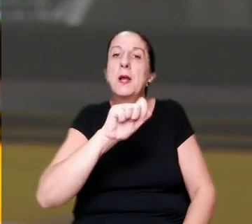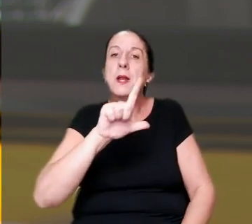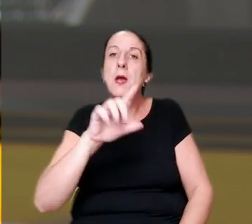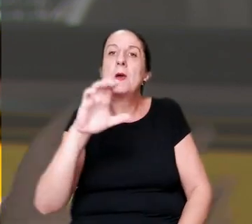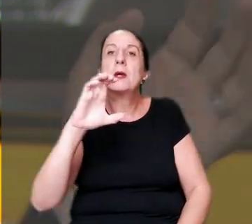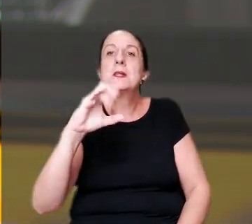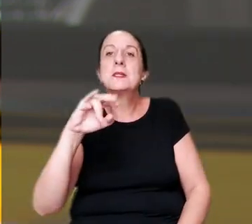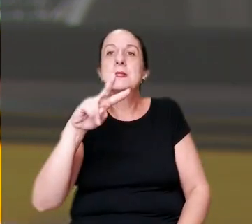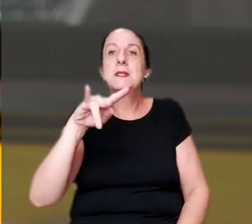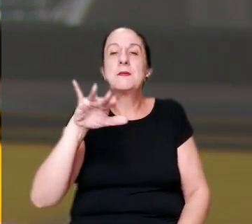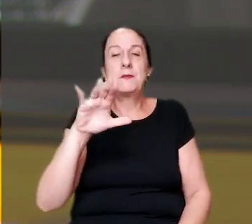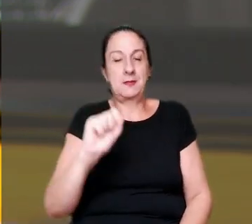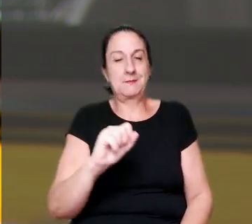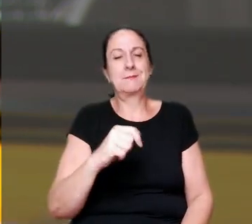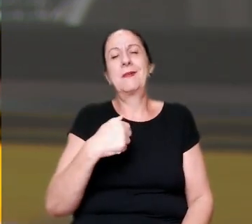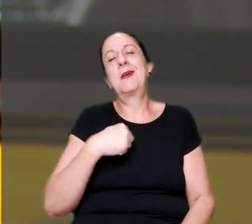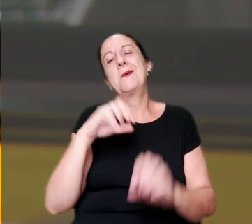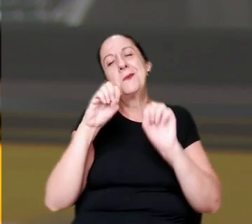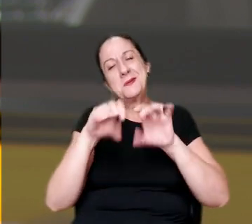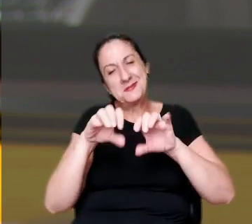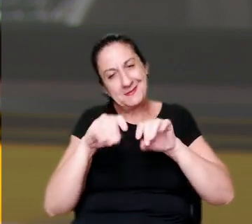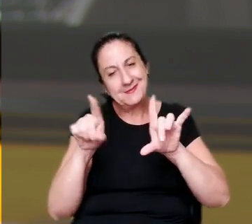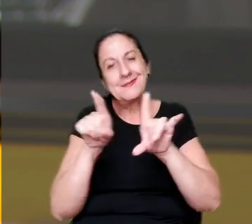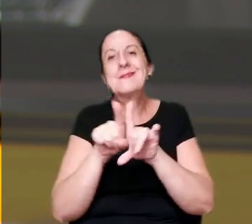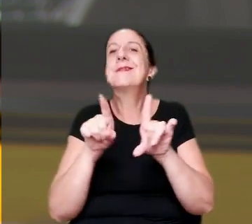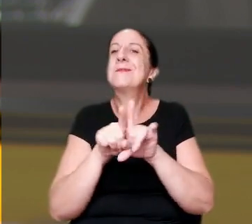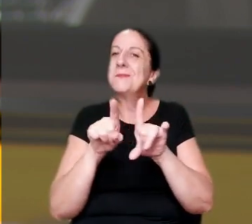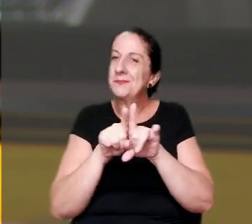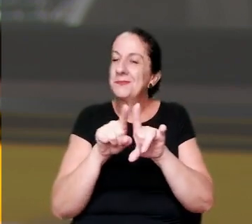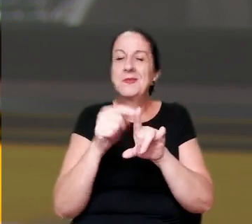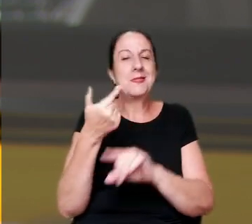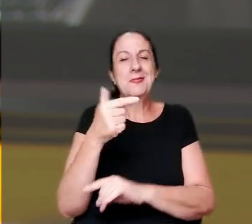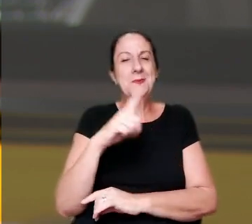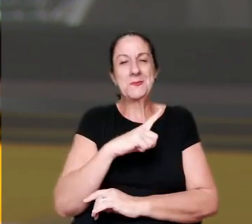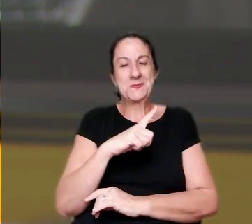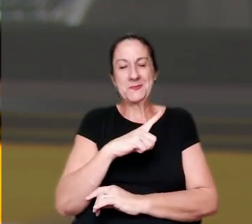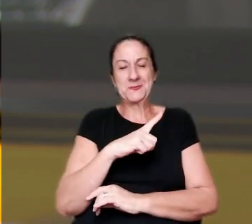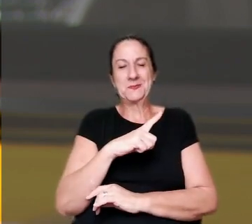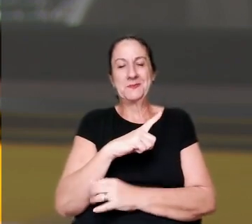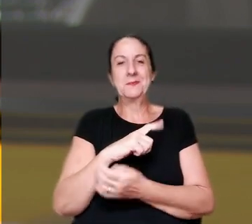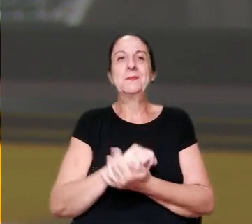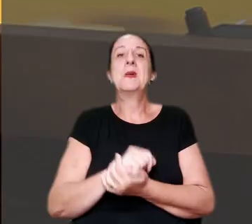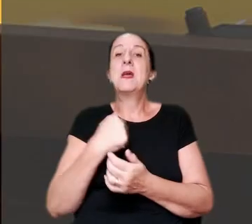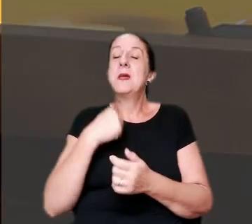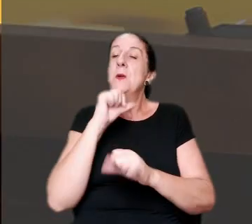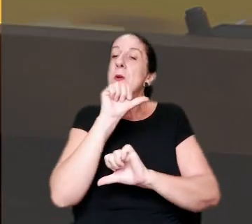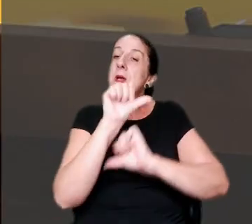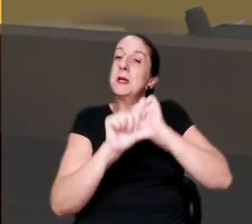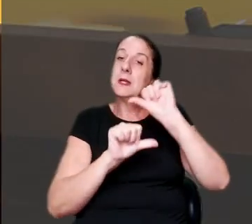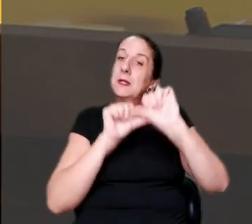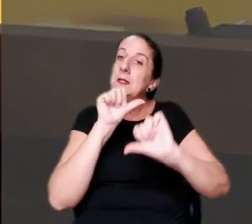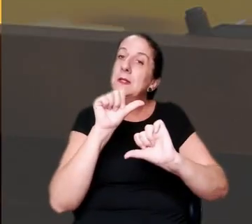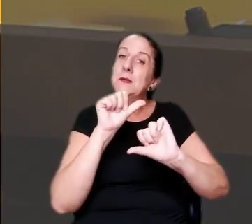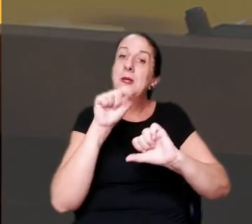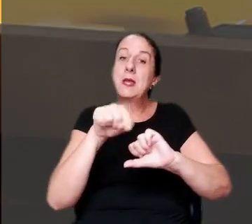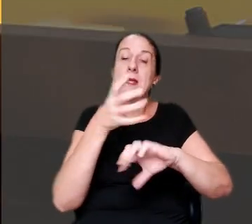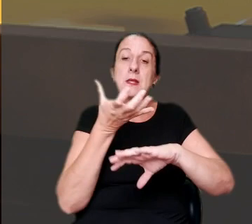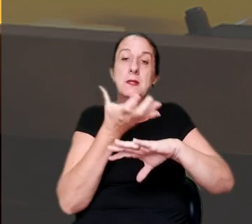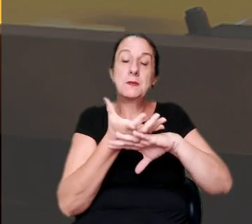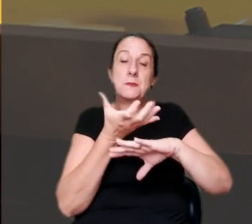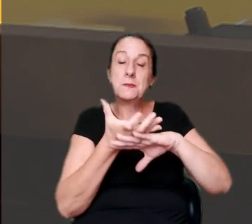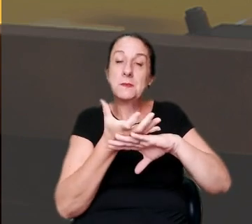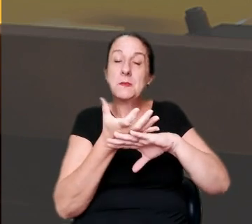cívica. Aí lá vai o doutor Horácio para ensinar educação moral e cívica, que não havia. Eu transformei